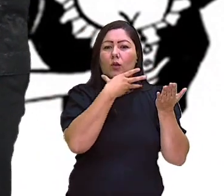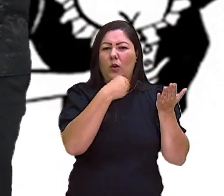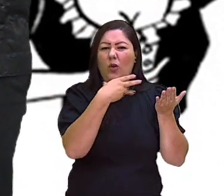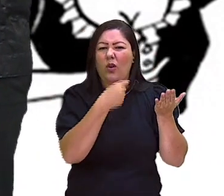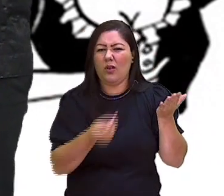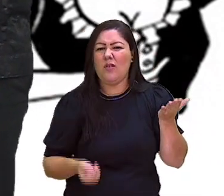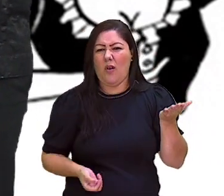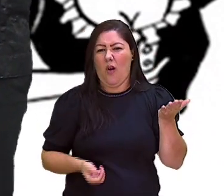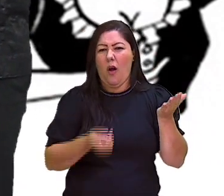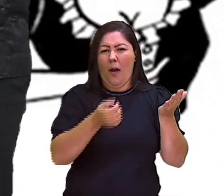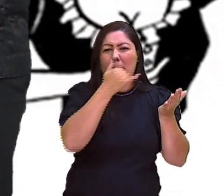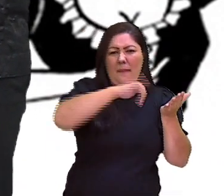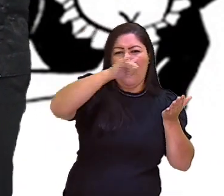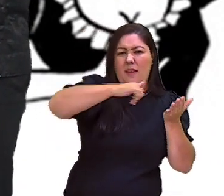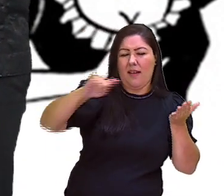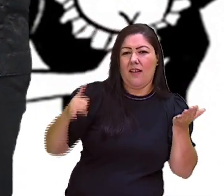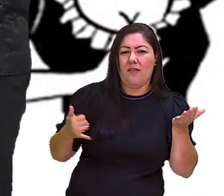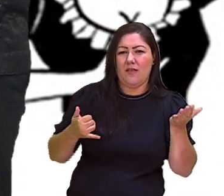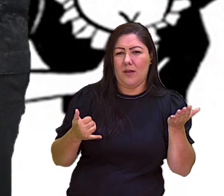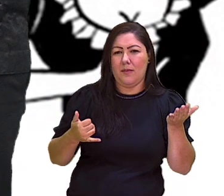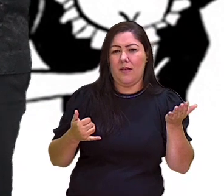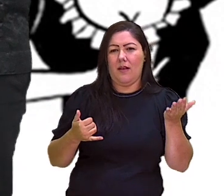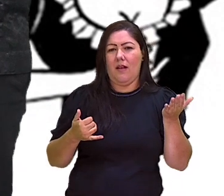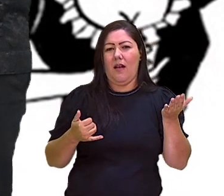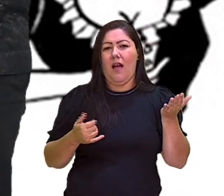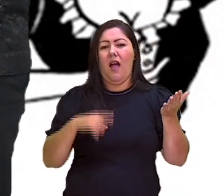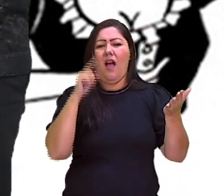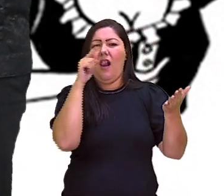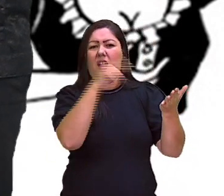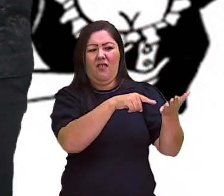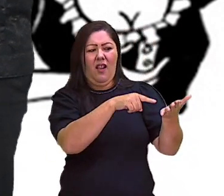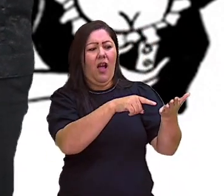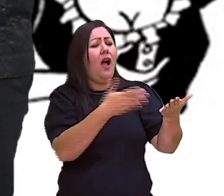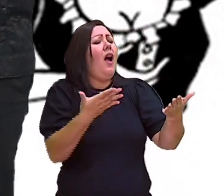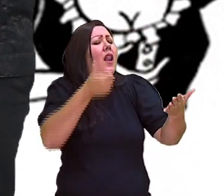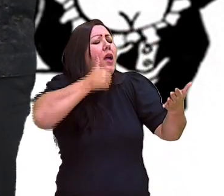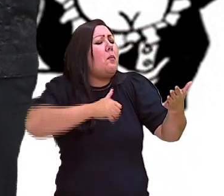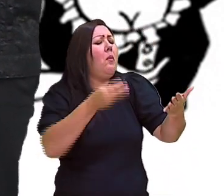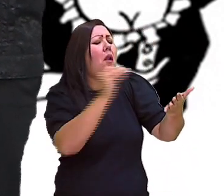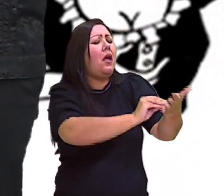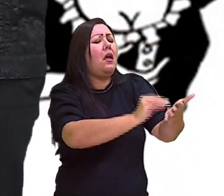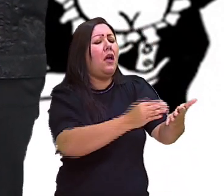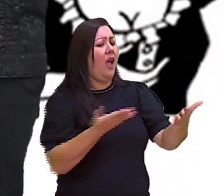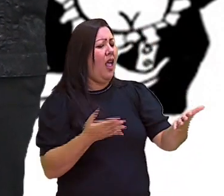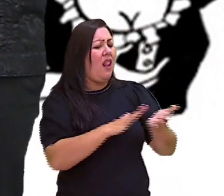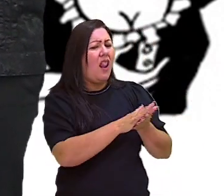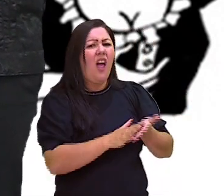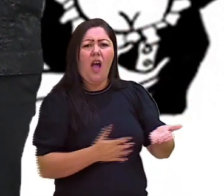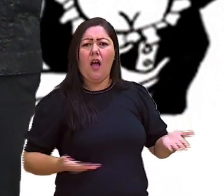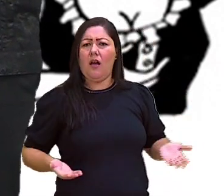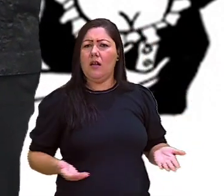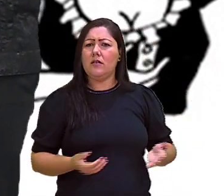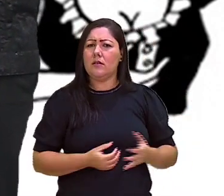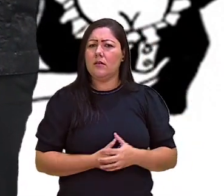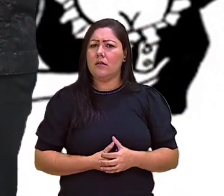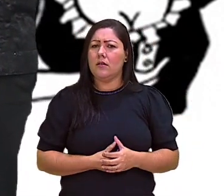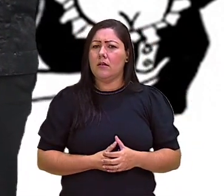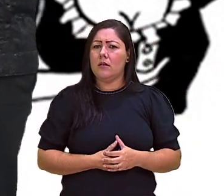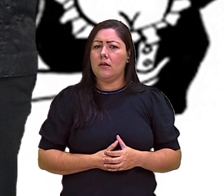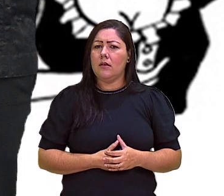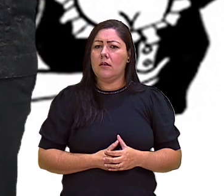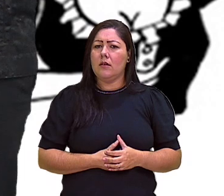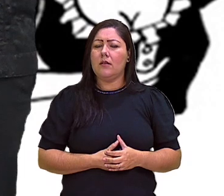fora proclamada, mas que não contemplava as mulheres, o escrito de Olympe de Gouges